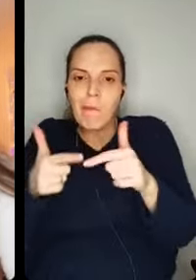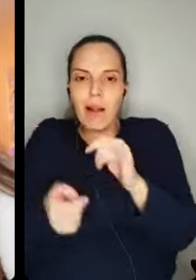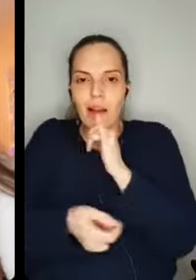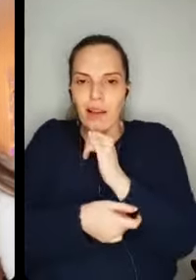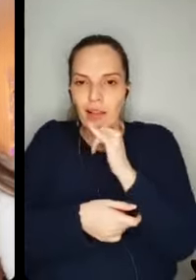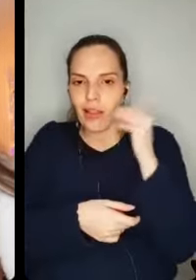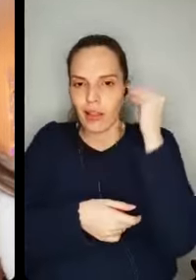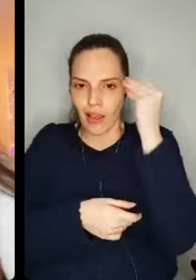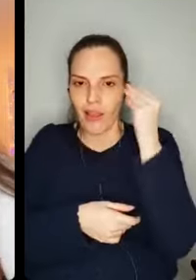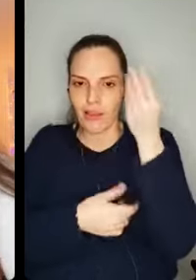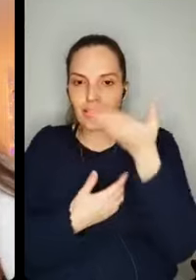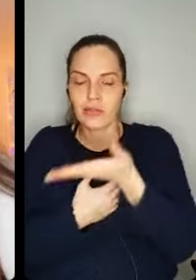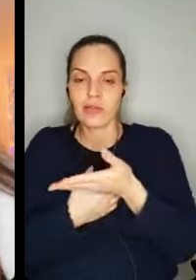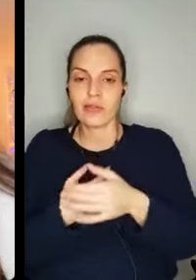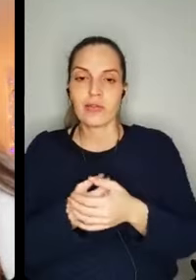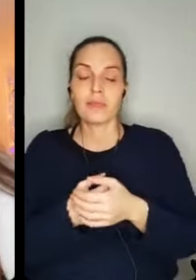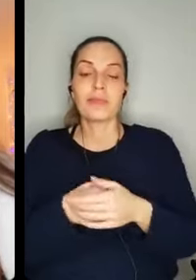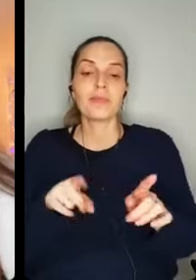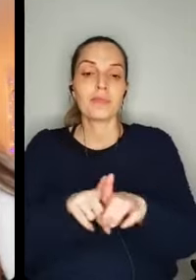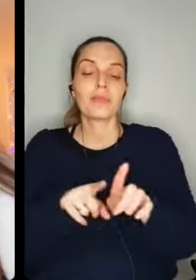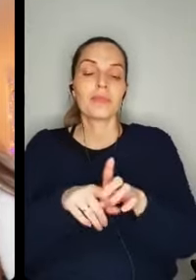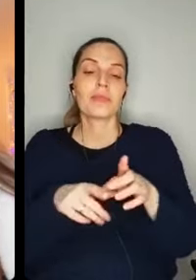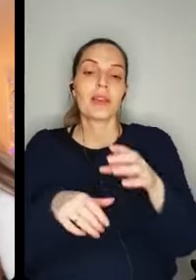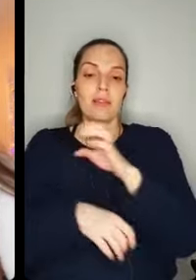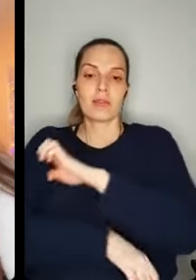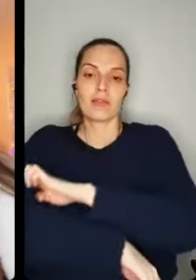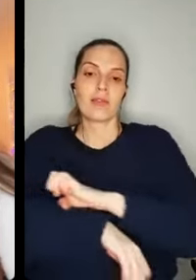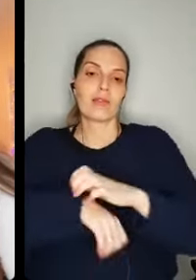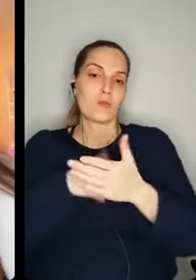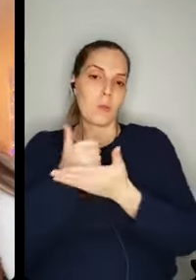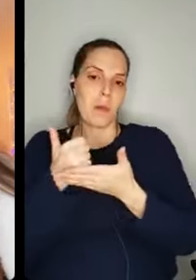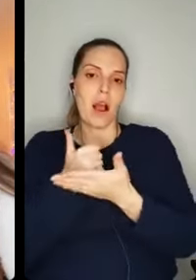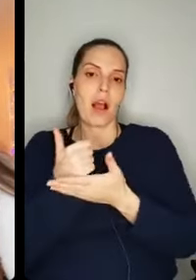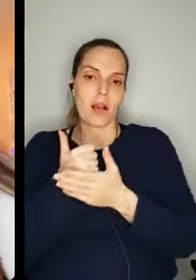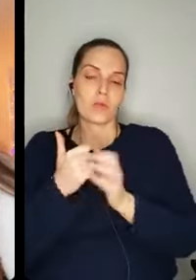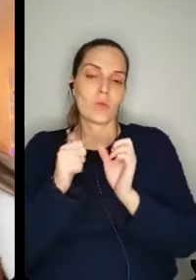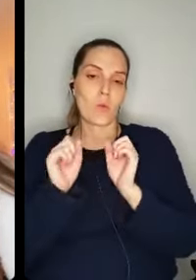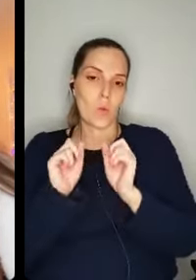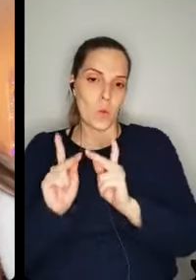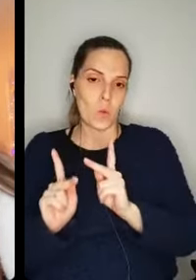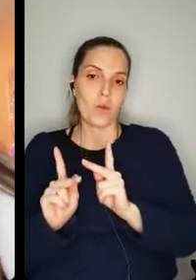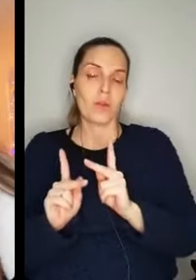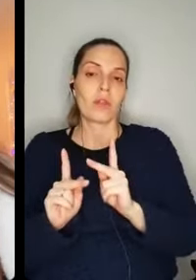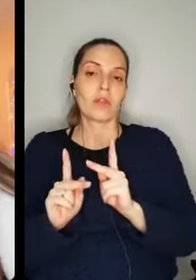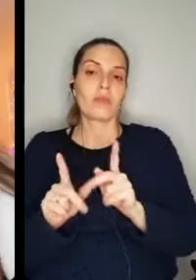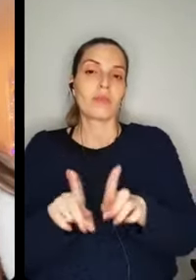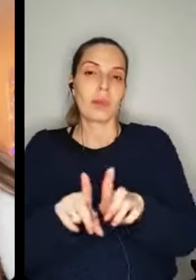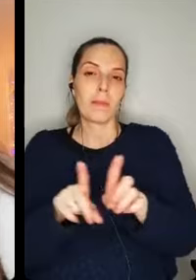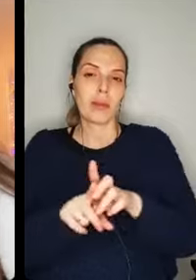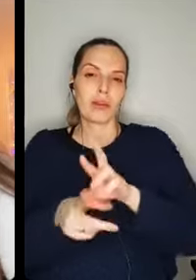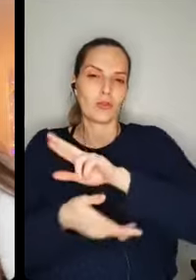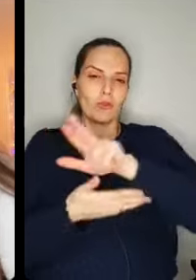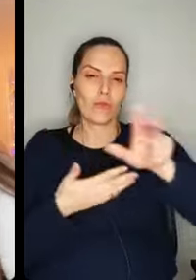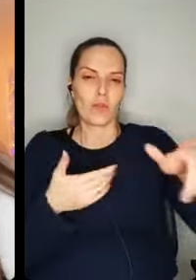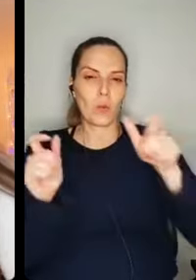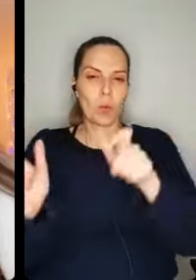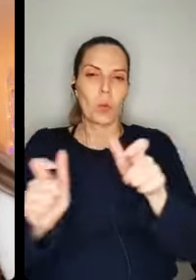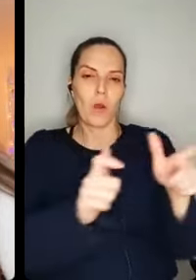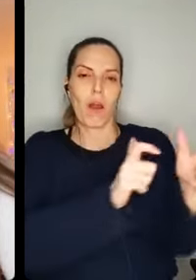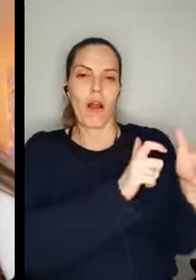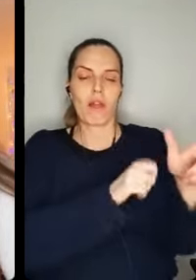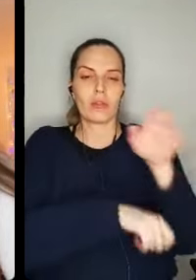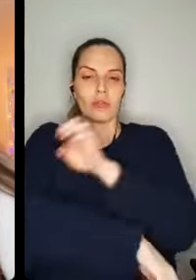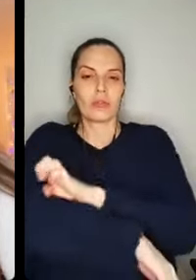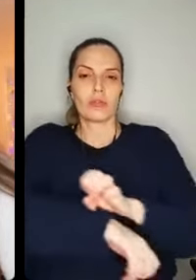os estágios básicos, né? Os estágios, assim, a gente vai ter eles em lugares diversificados, né? Então, o estágio 2 normalmente ocorre